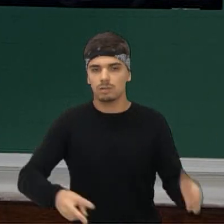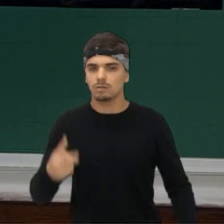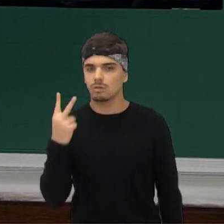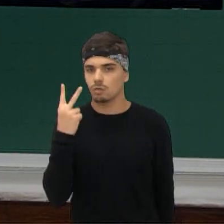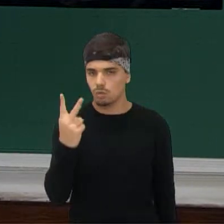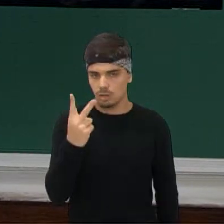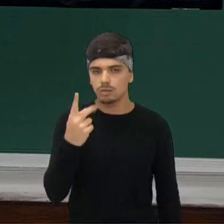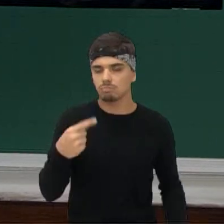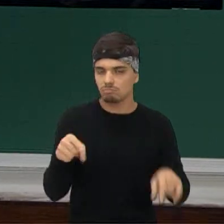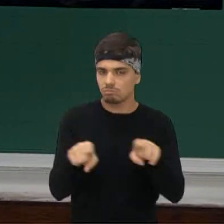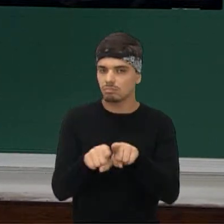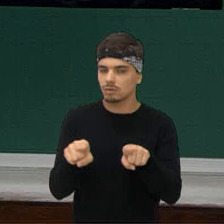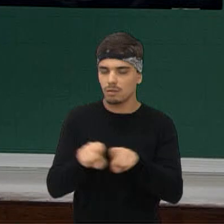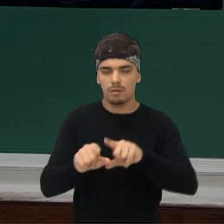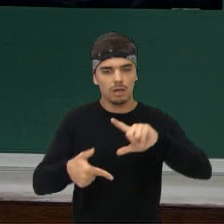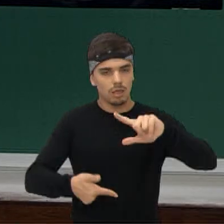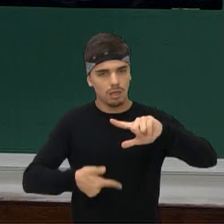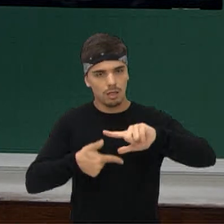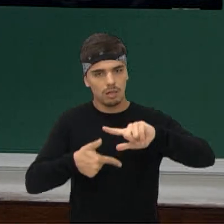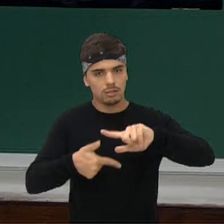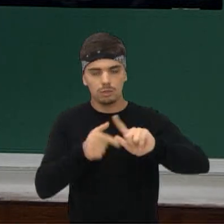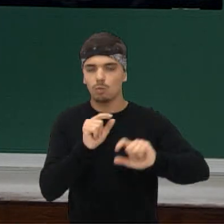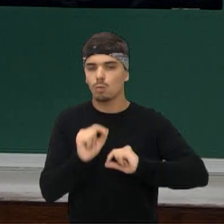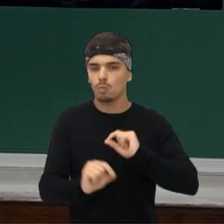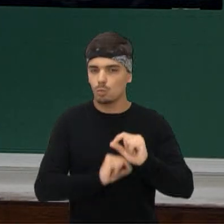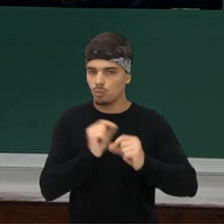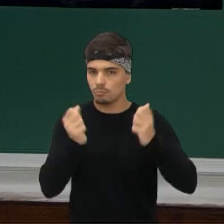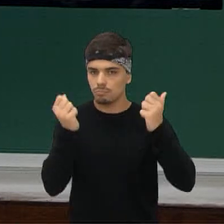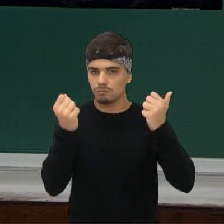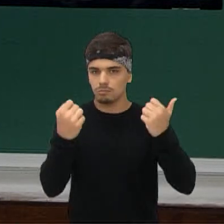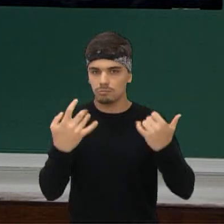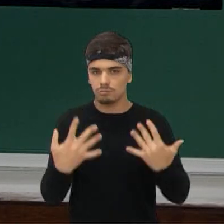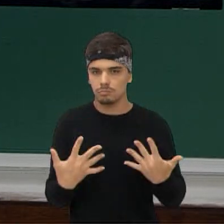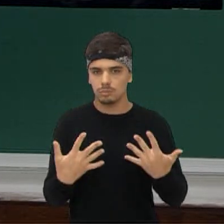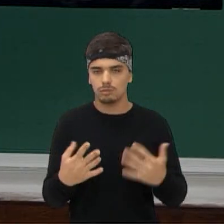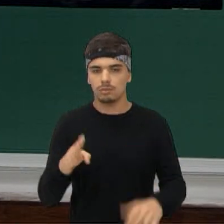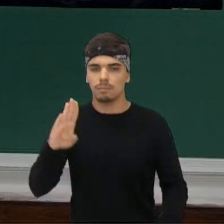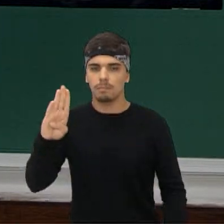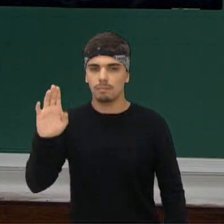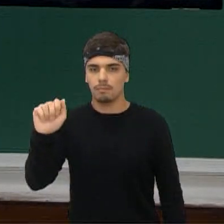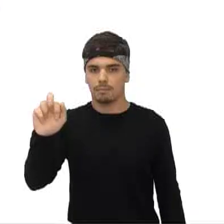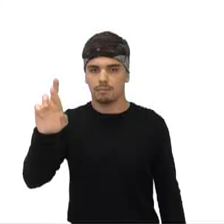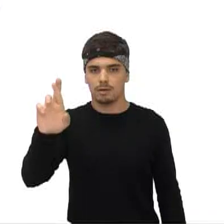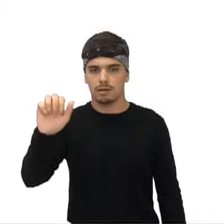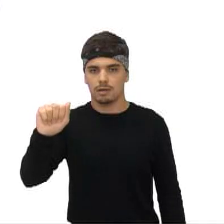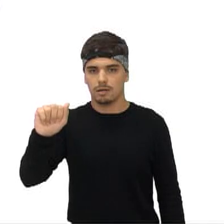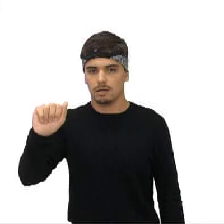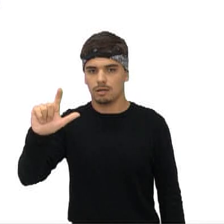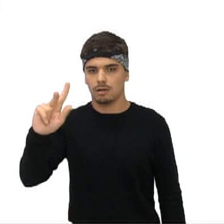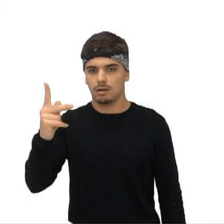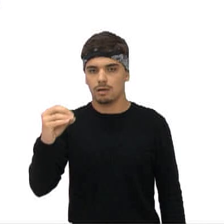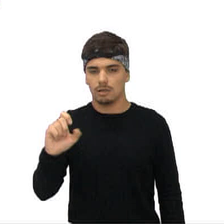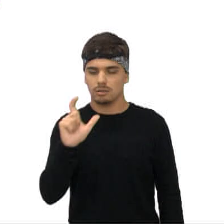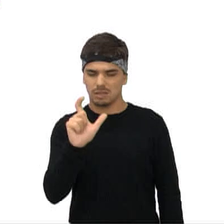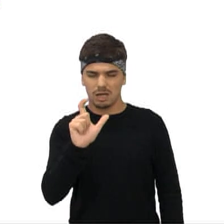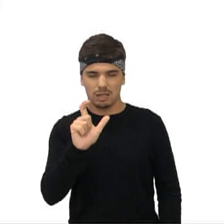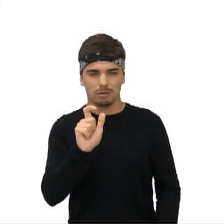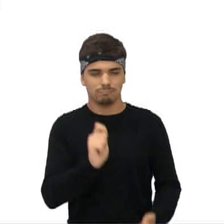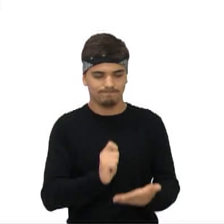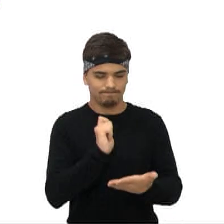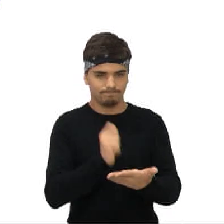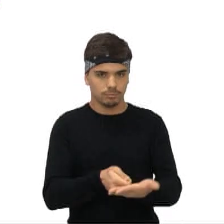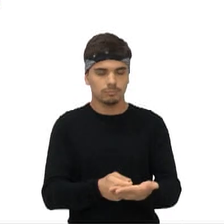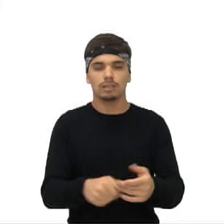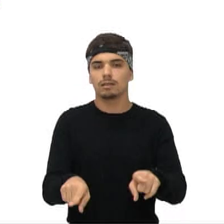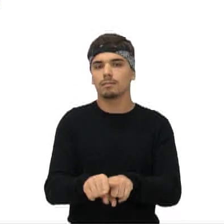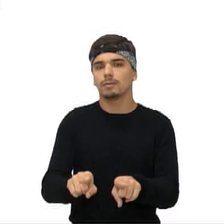2, ele também é um clássico que fala sobre baralhos. Então, vamos ver? Sabemos que um